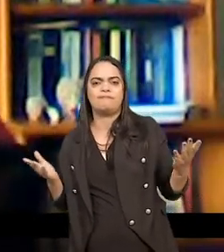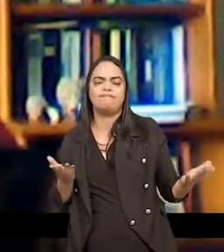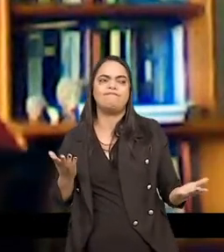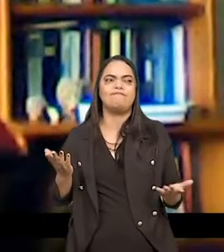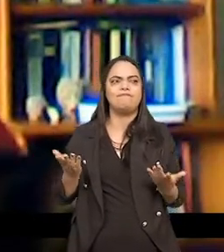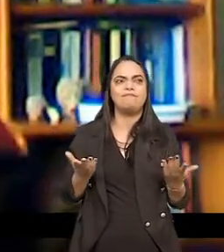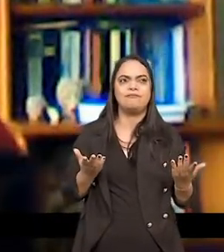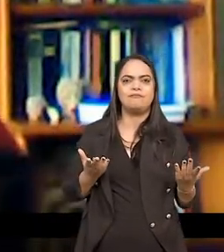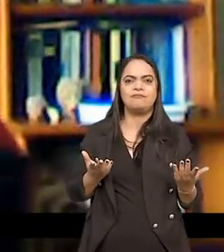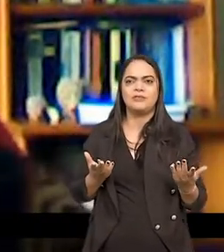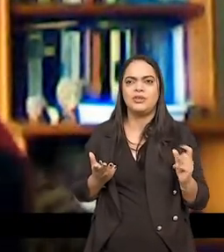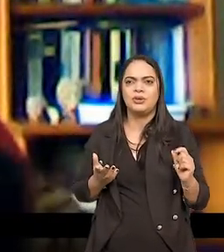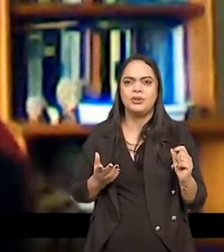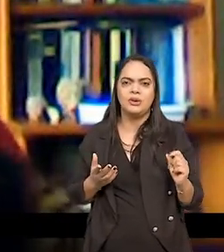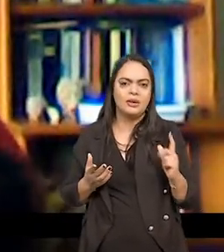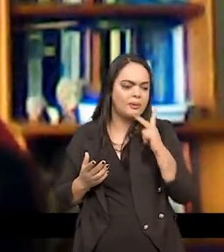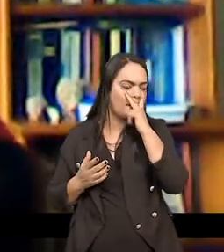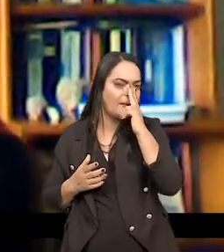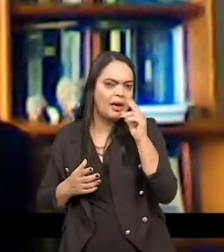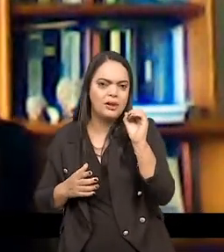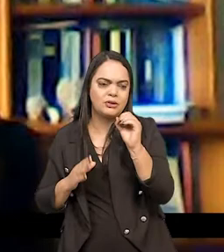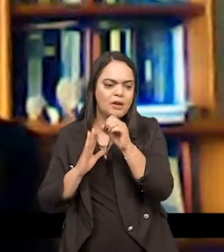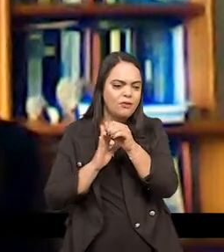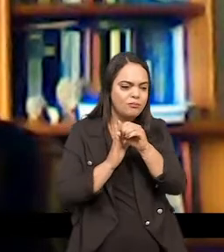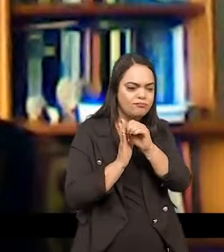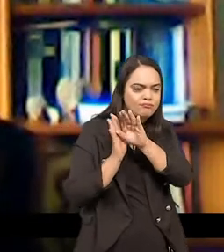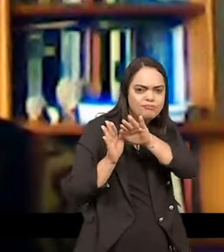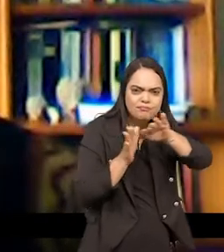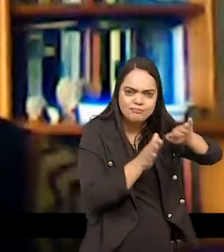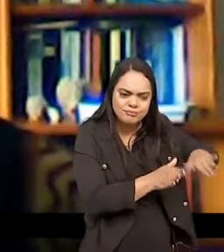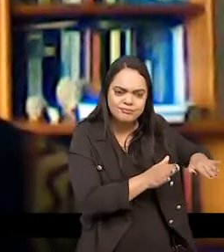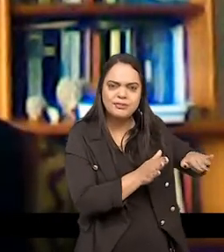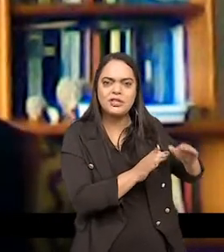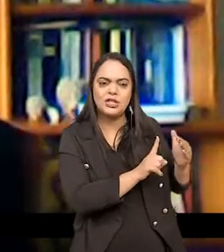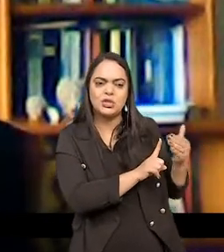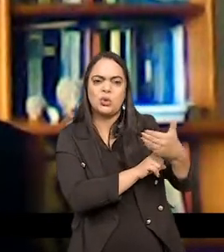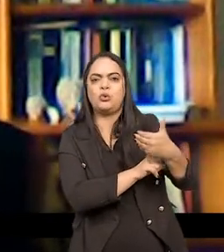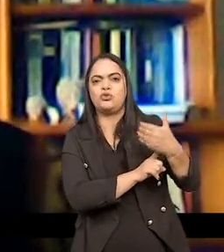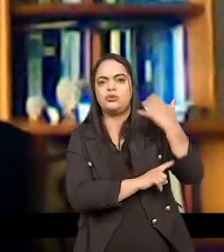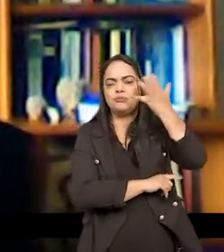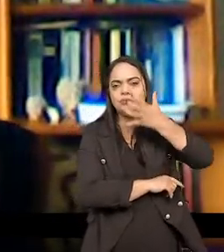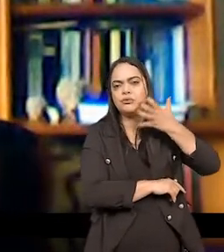que foram apagados, foram invisibilizados por esse discurso. Há um tempo atrás, o pessoal